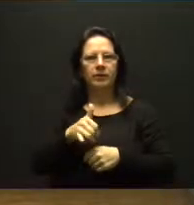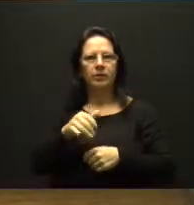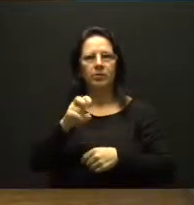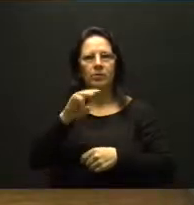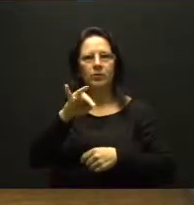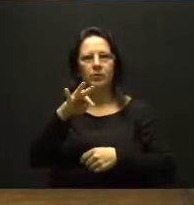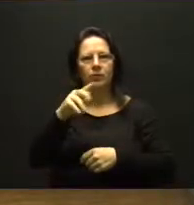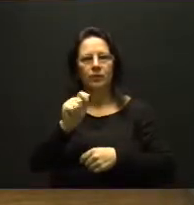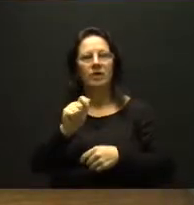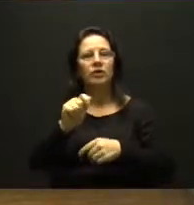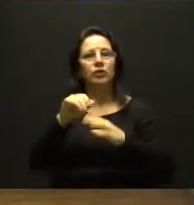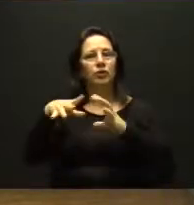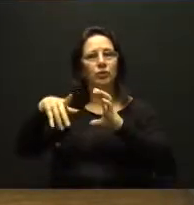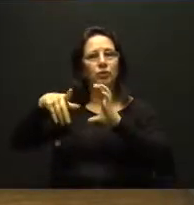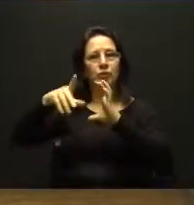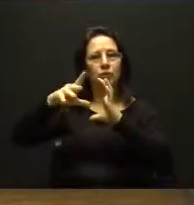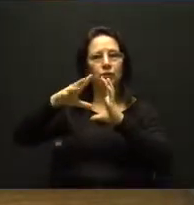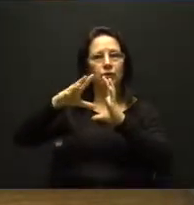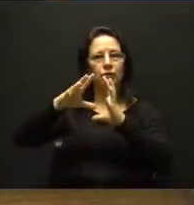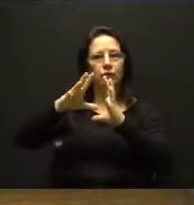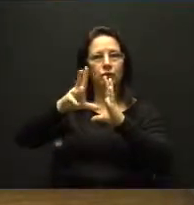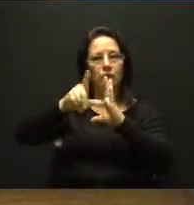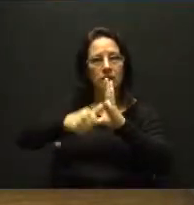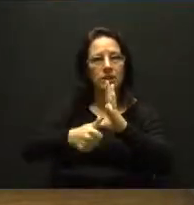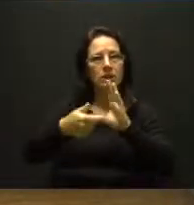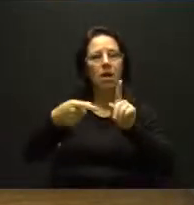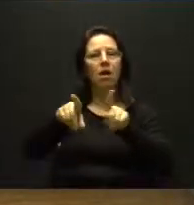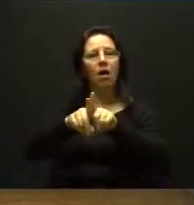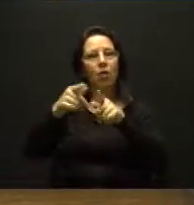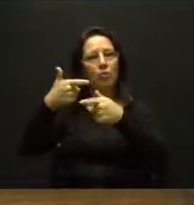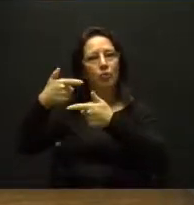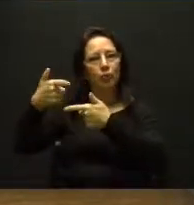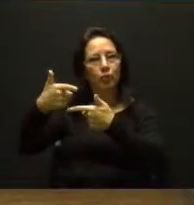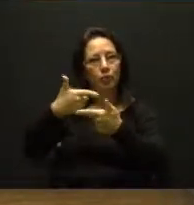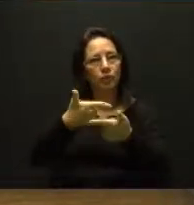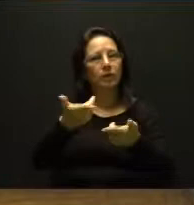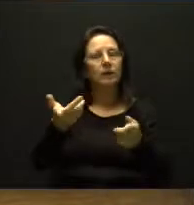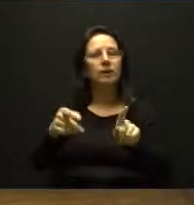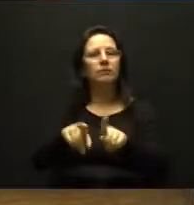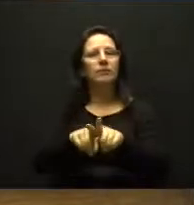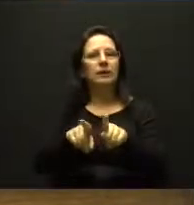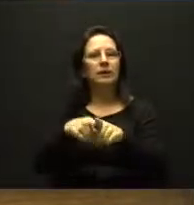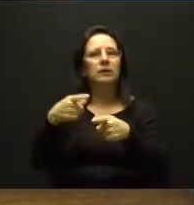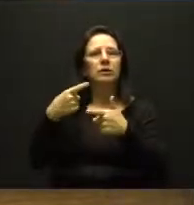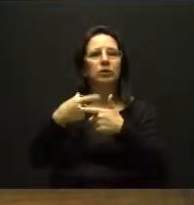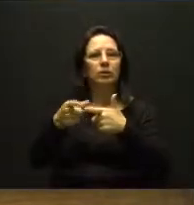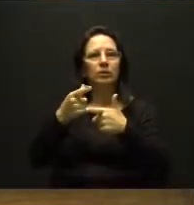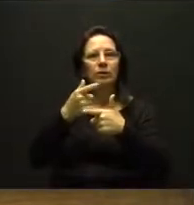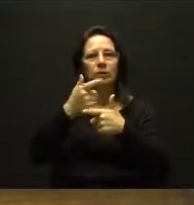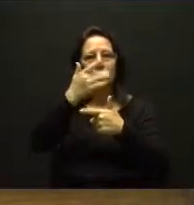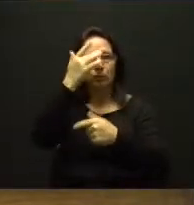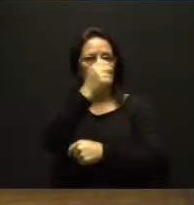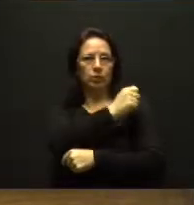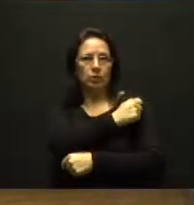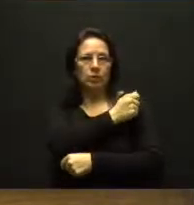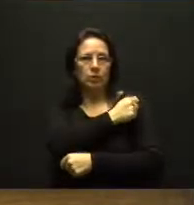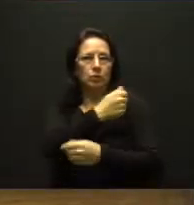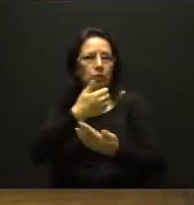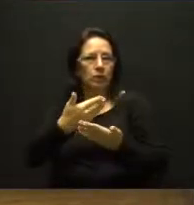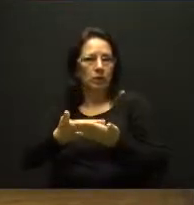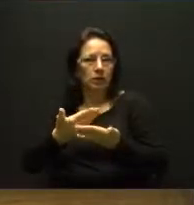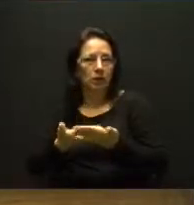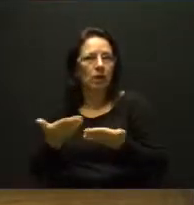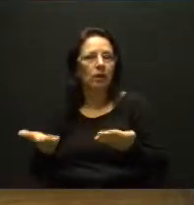de assaltos aí de pequenos furtos é encontrar também a questão dos estudantes que ali